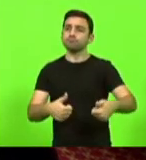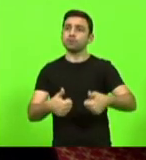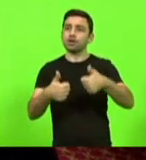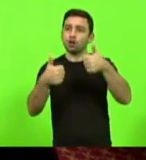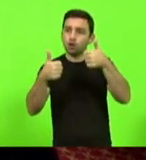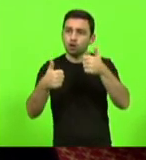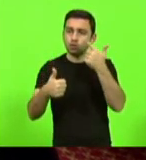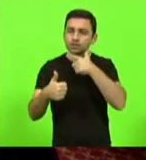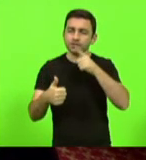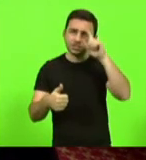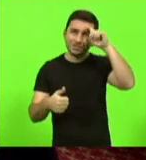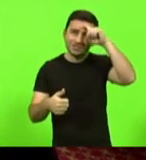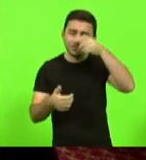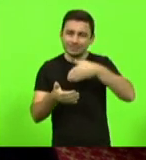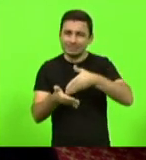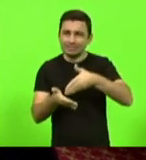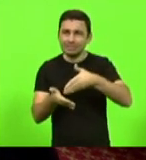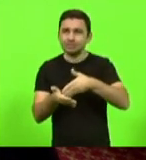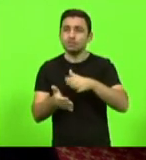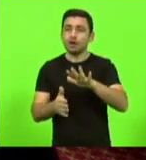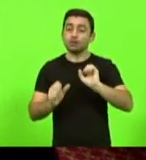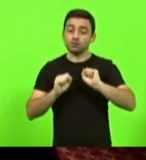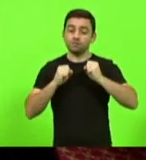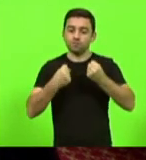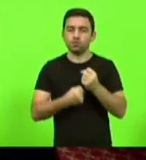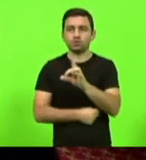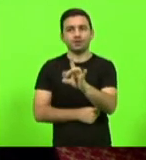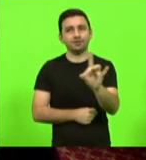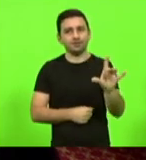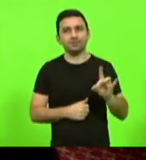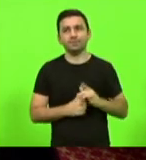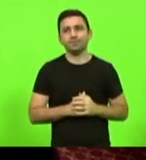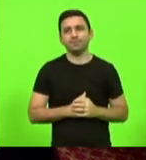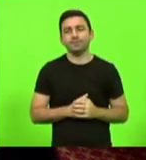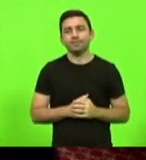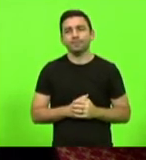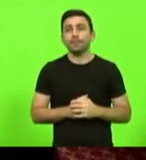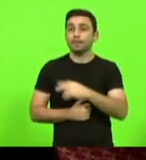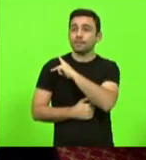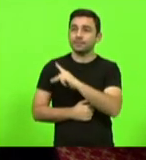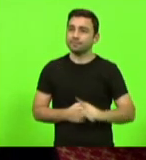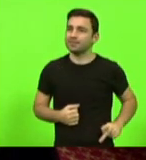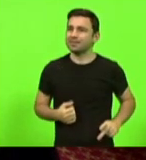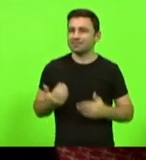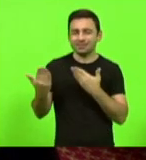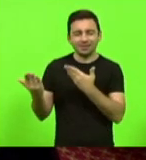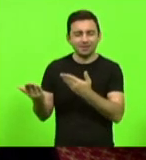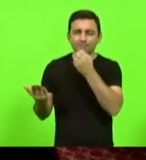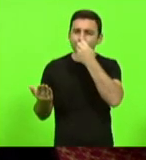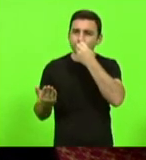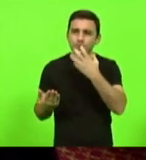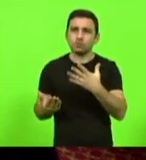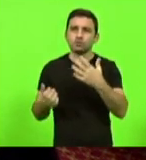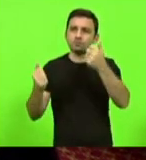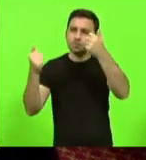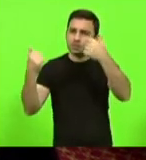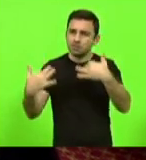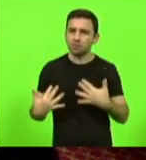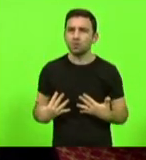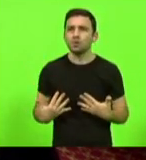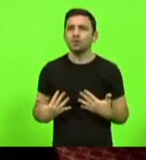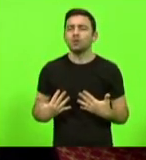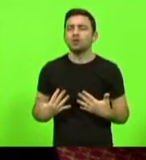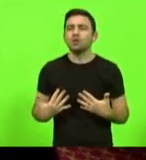dificuldade, evidentemente, mas é do esforço de cada um. E o presidente Giovanni falou com muita